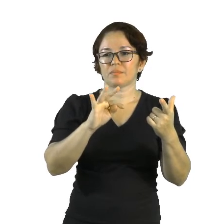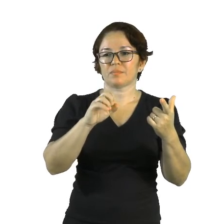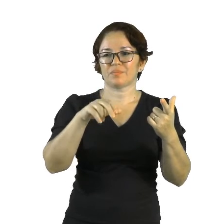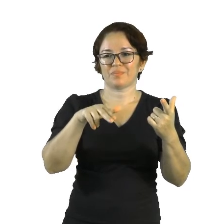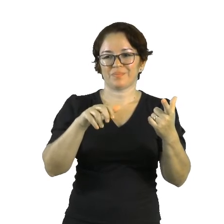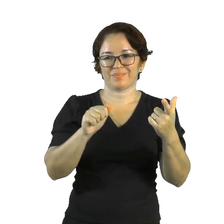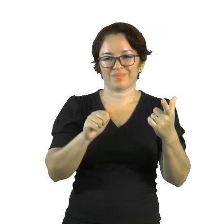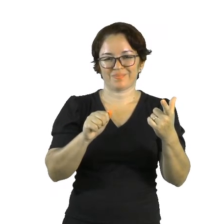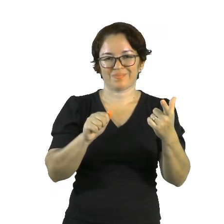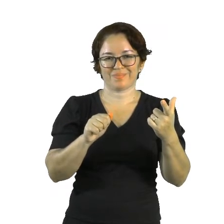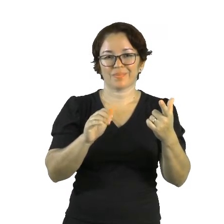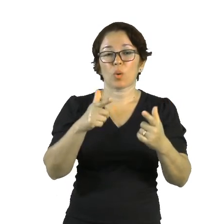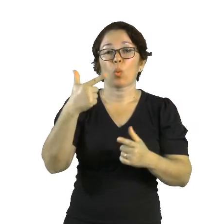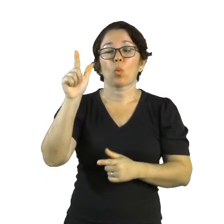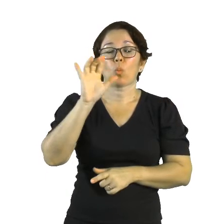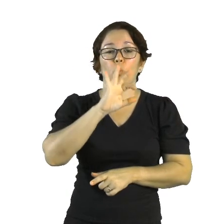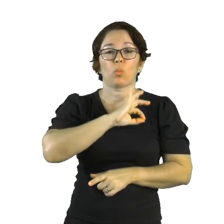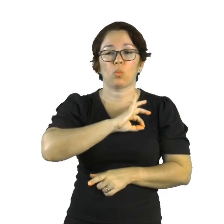Polícia.